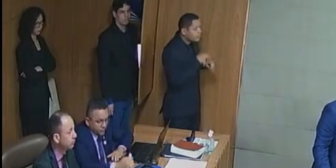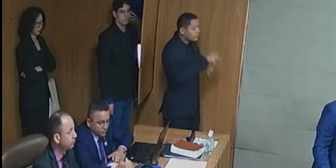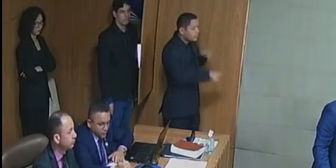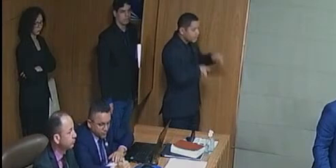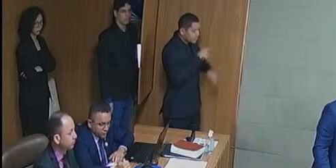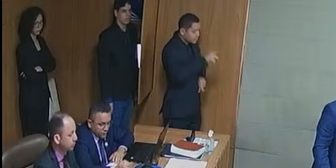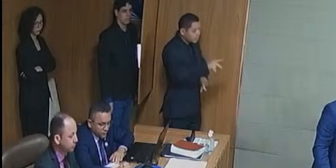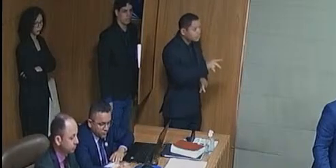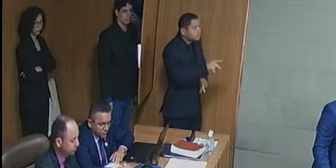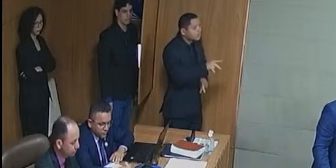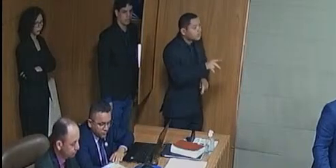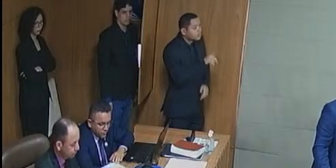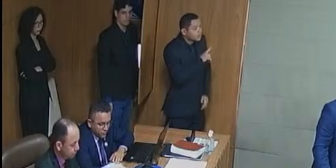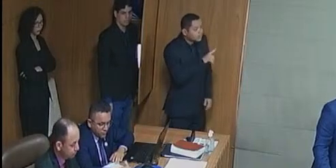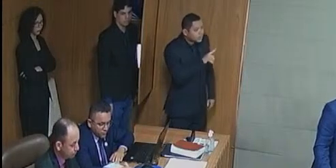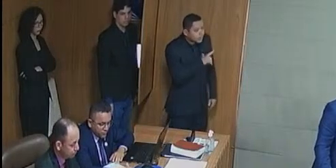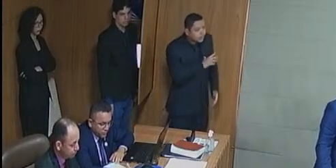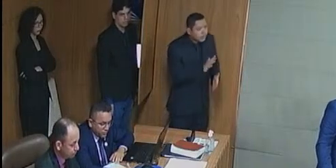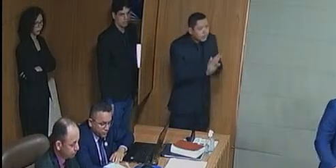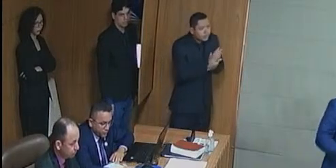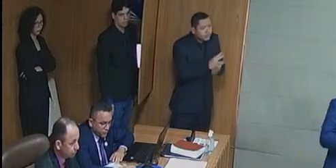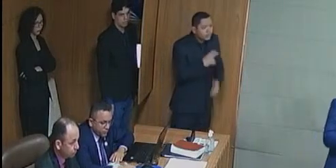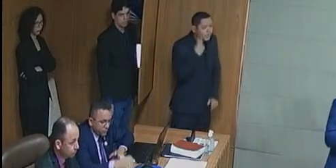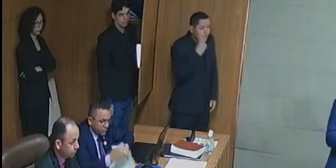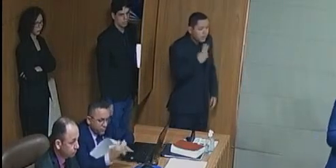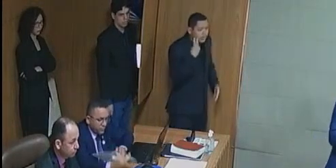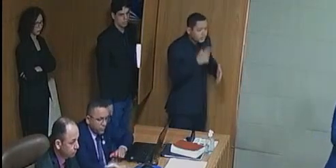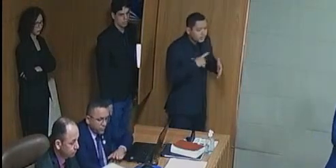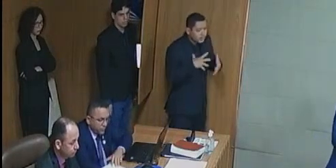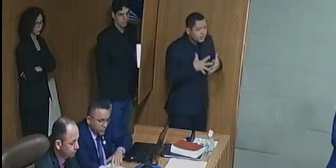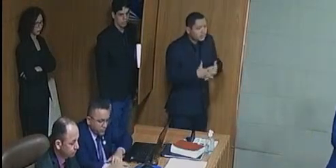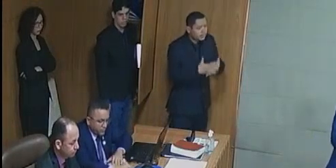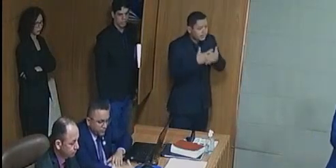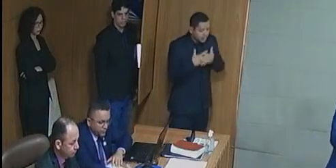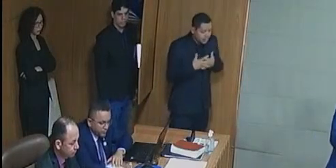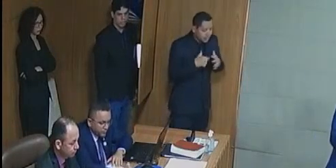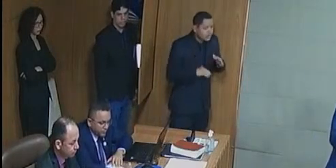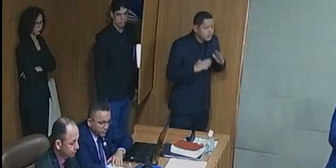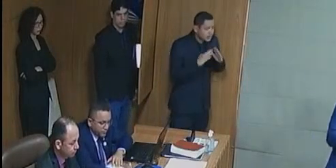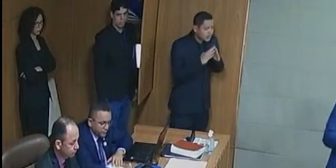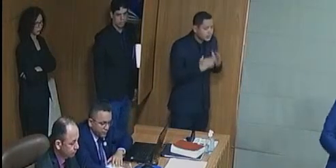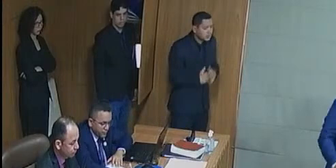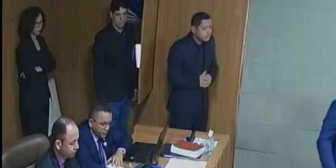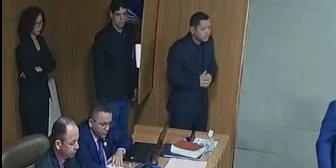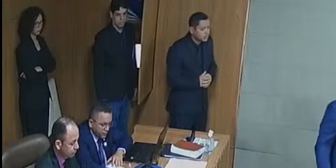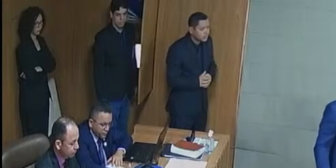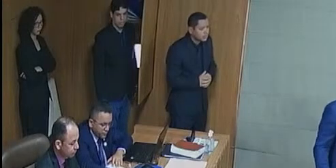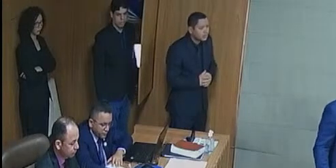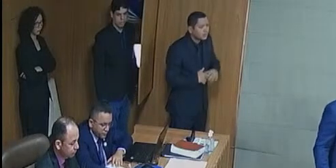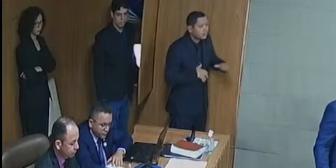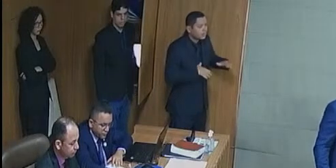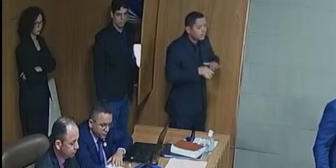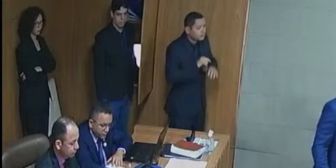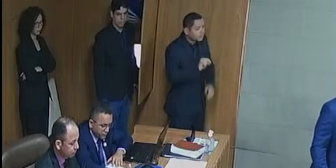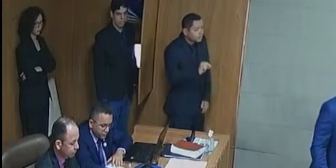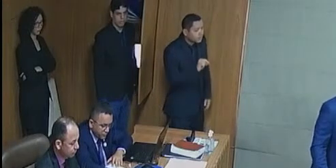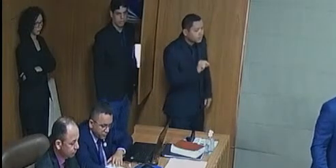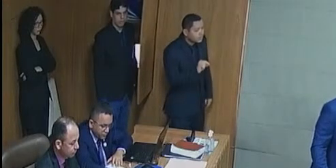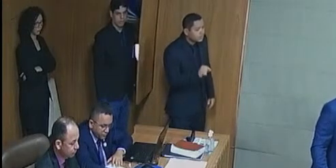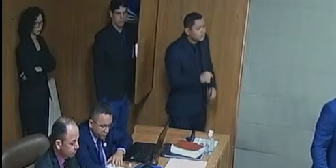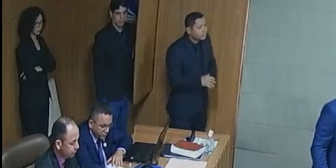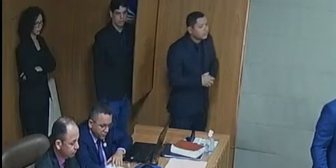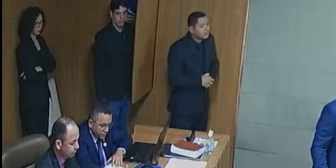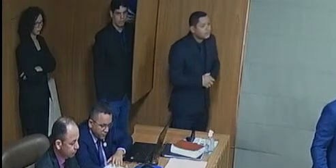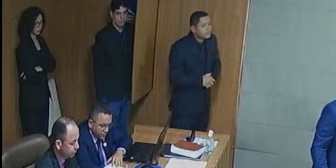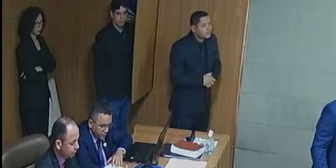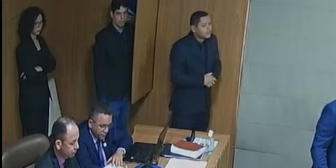movimentos unitários de vereadores por conta de movimentos orios